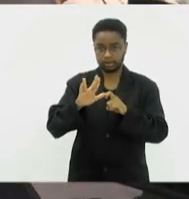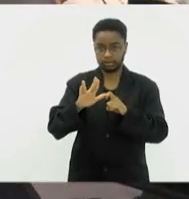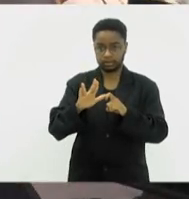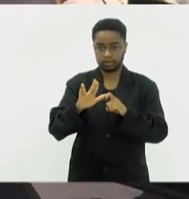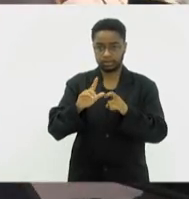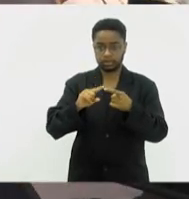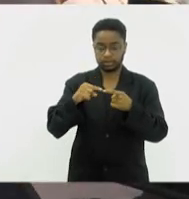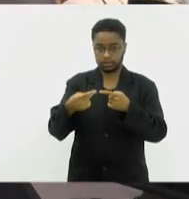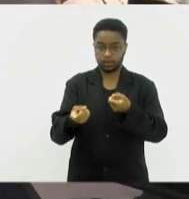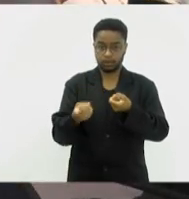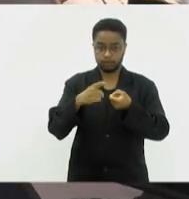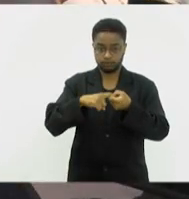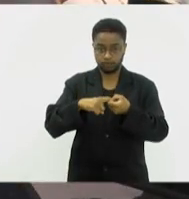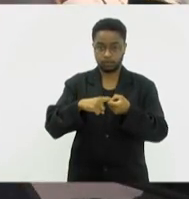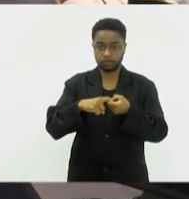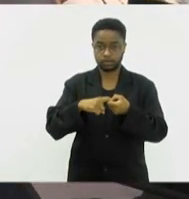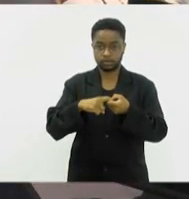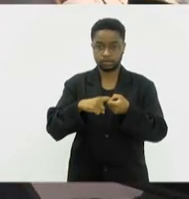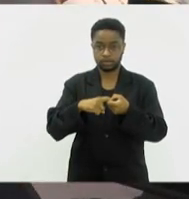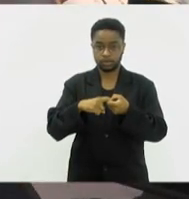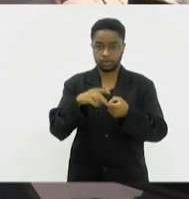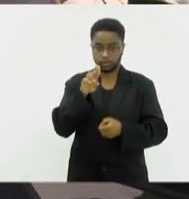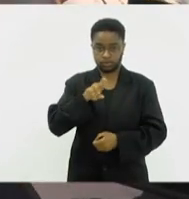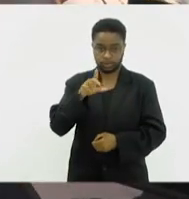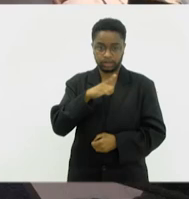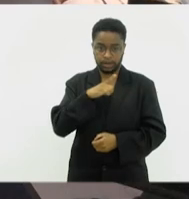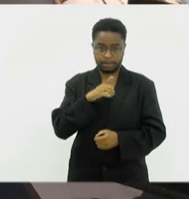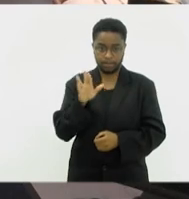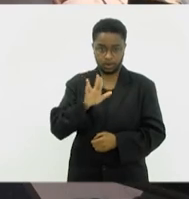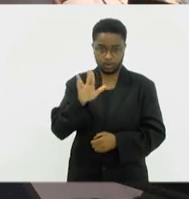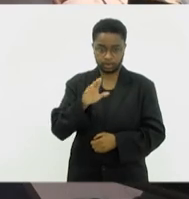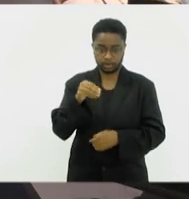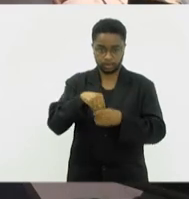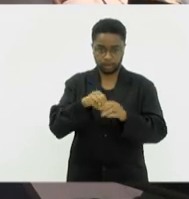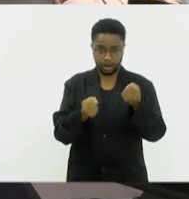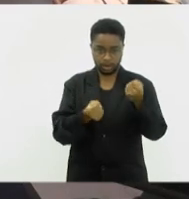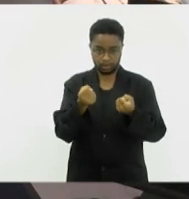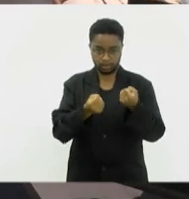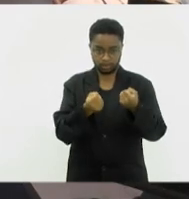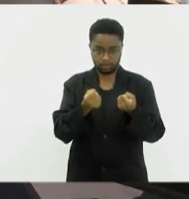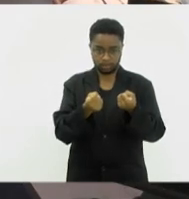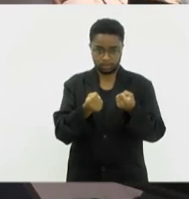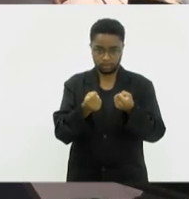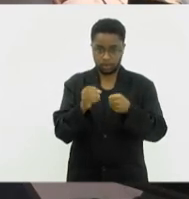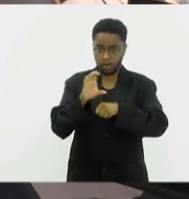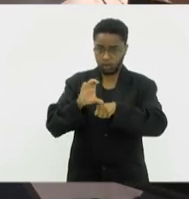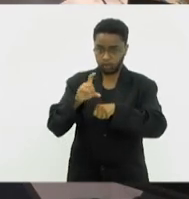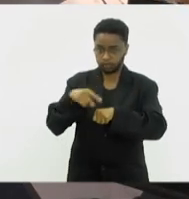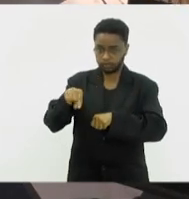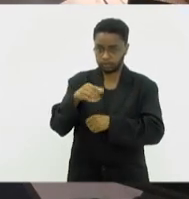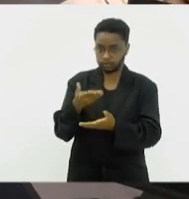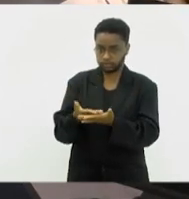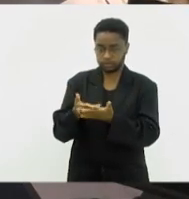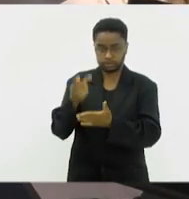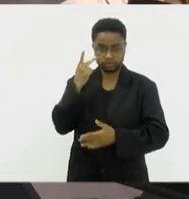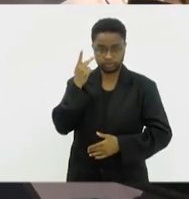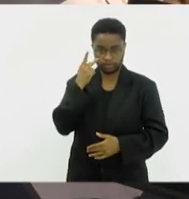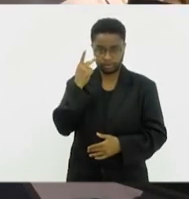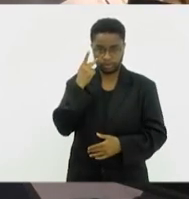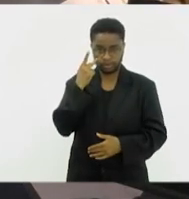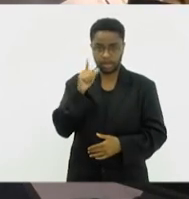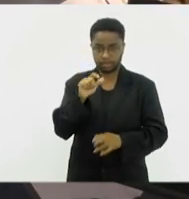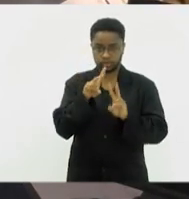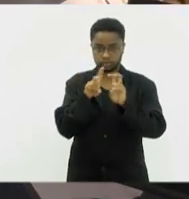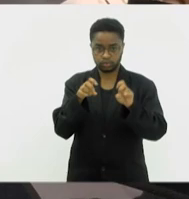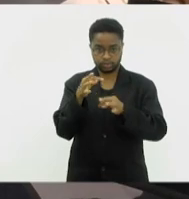tema comum, deputado. Aí vocês estavam com maconha até no carro? Eu não estava com maconha. Não, eu sei, mas o curso que vocês foram fazer em São Paulo era sobre